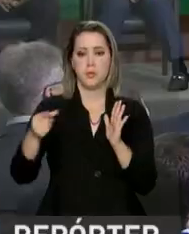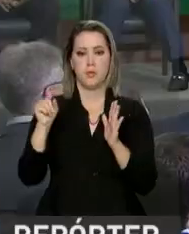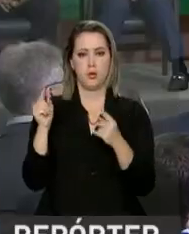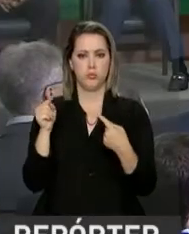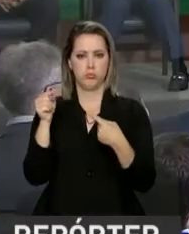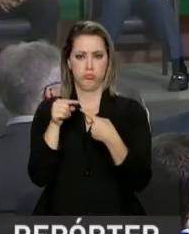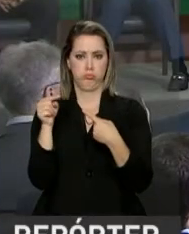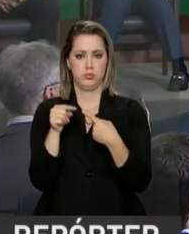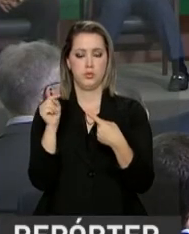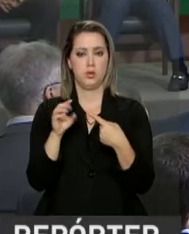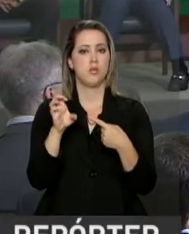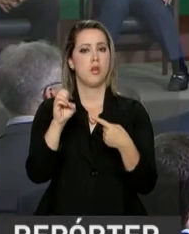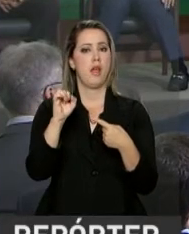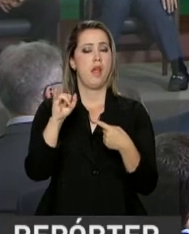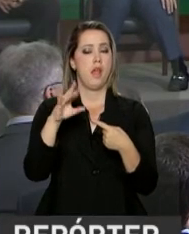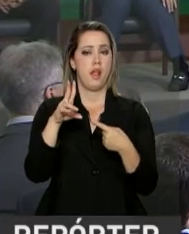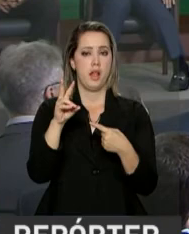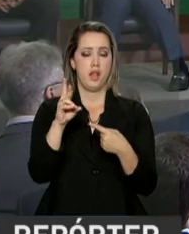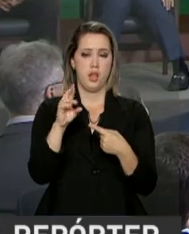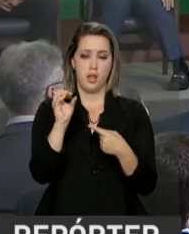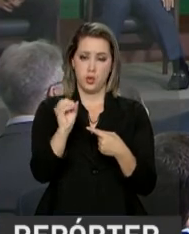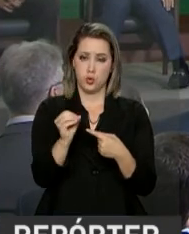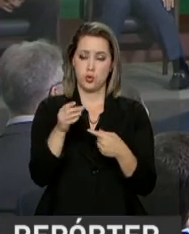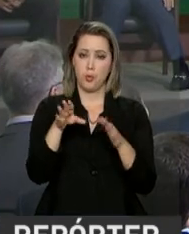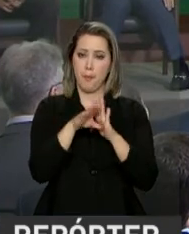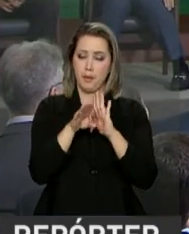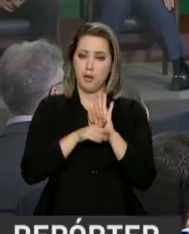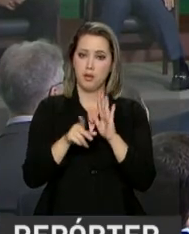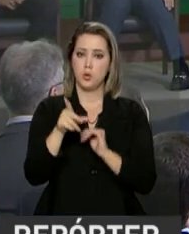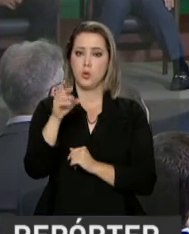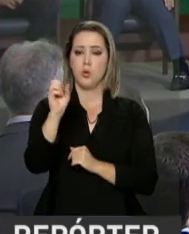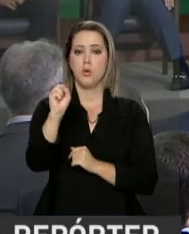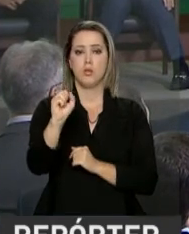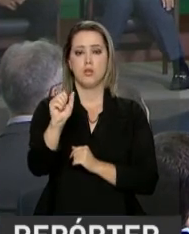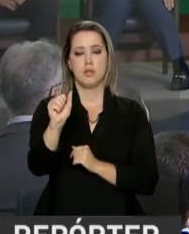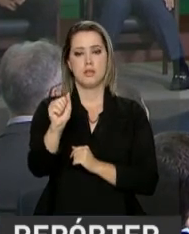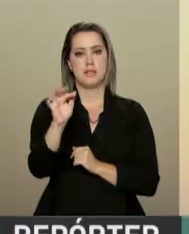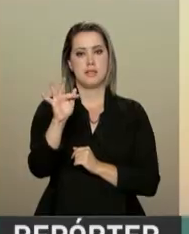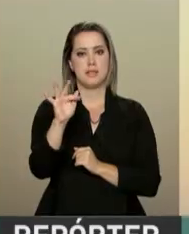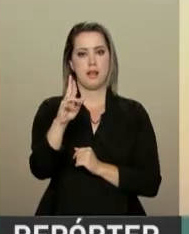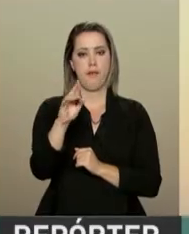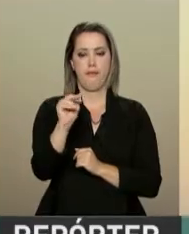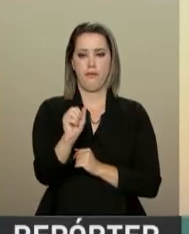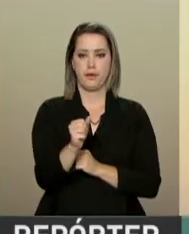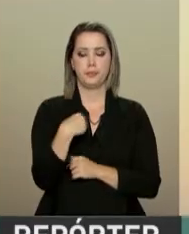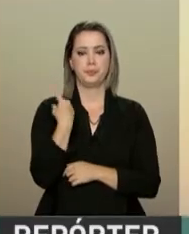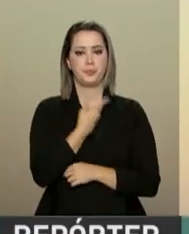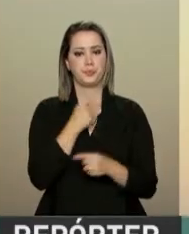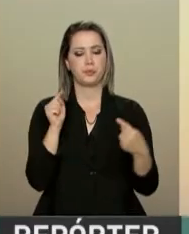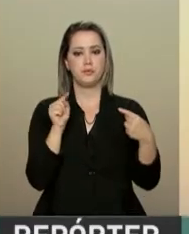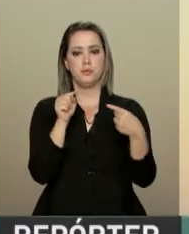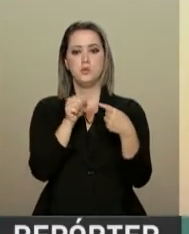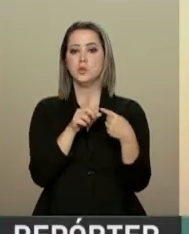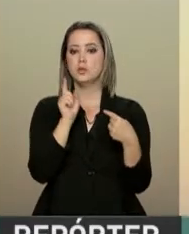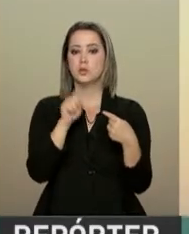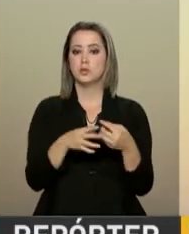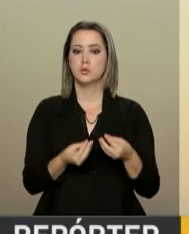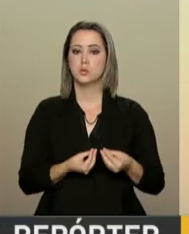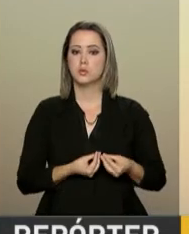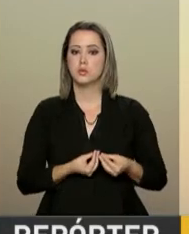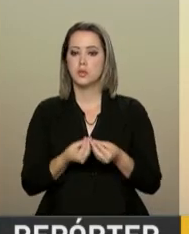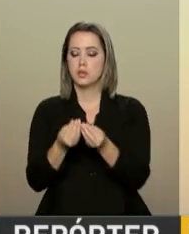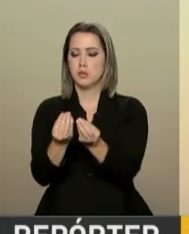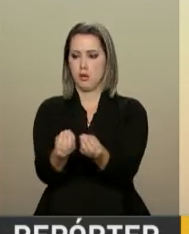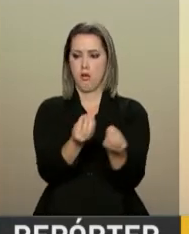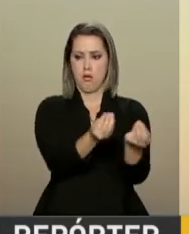da agricultura familiar 2007 2020 lançado pelo governo federal e nossa meta é titular